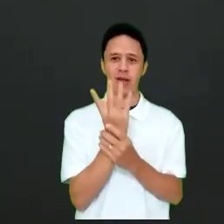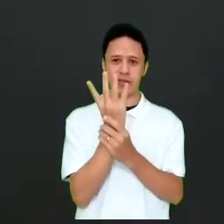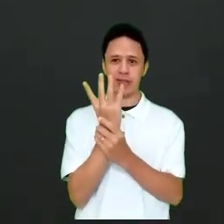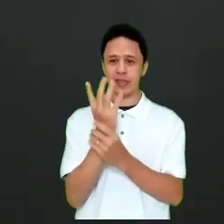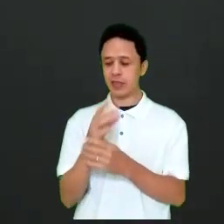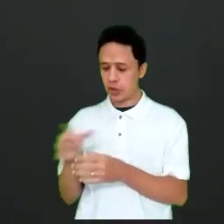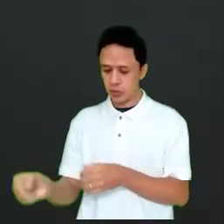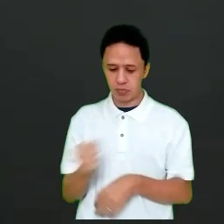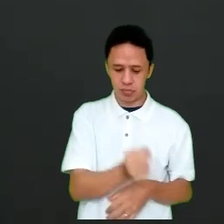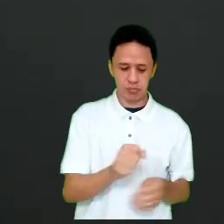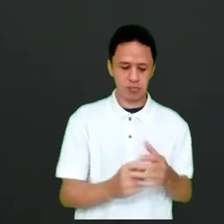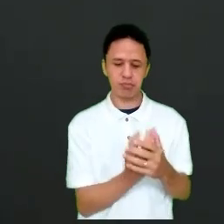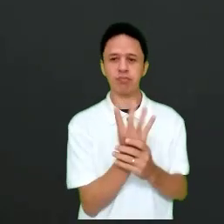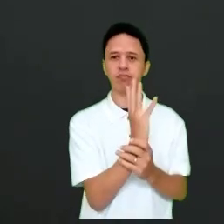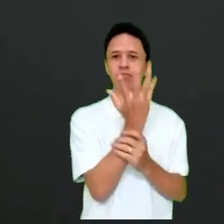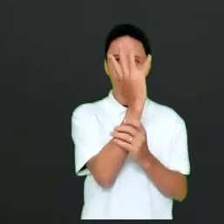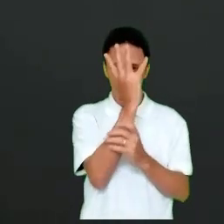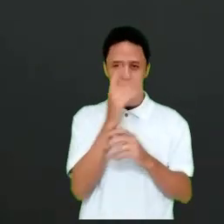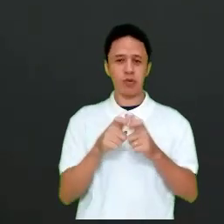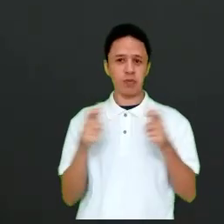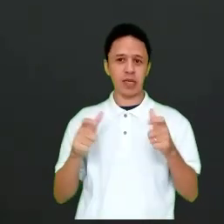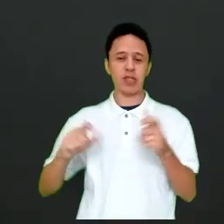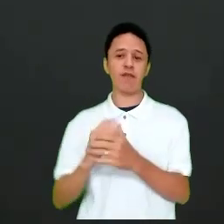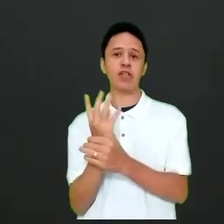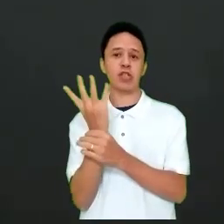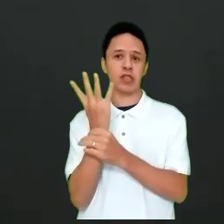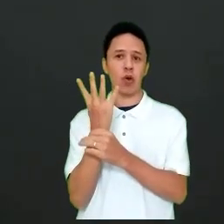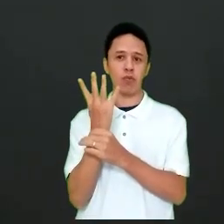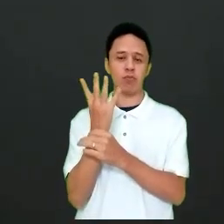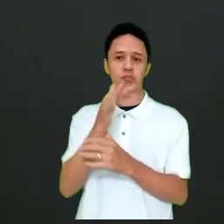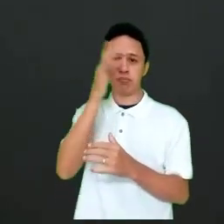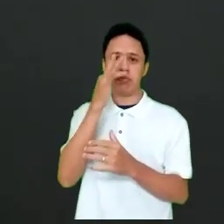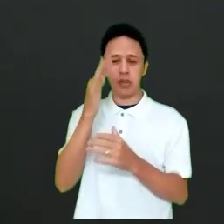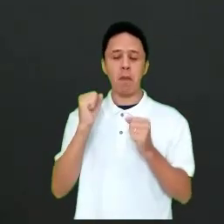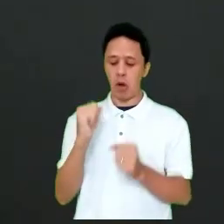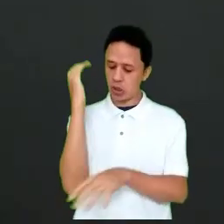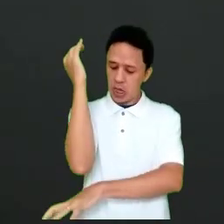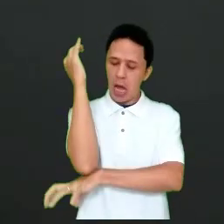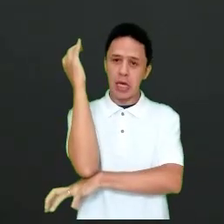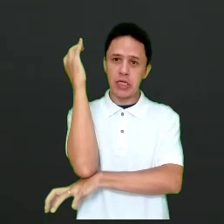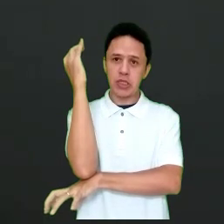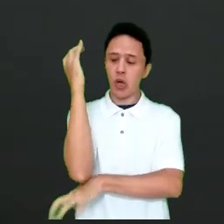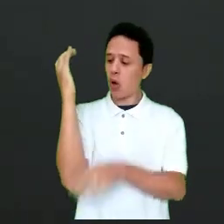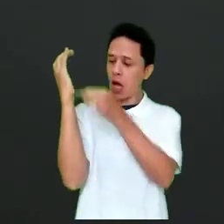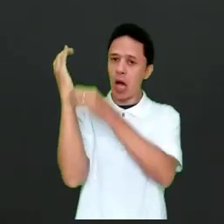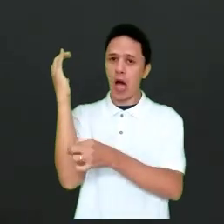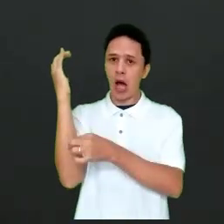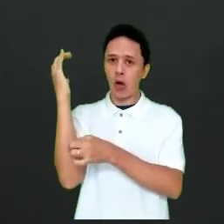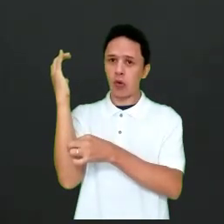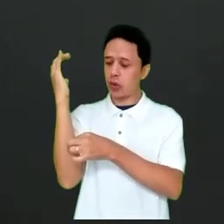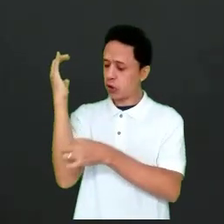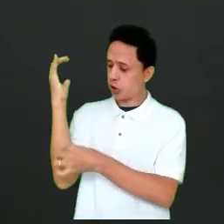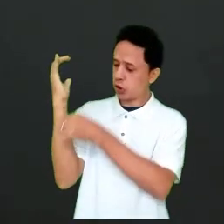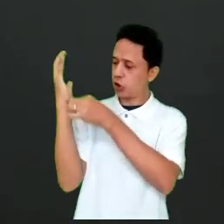eu tenho uma muda, uma cópia dessa. A multiplicação vegetativa das plantas pode ser pela raiz, pode ser pelo caule. Vê se você tira